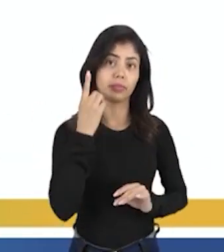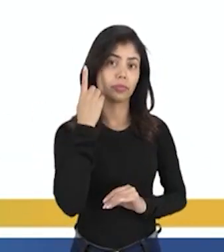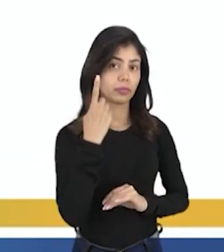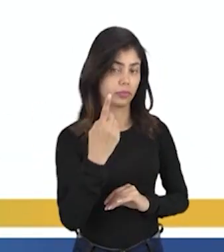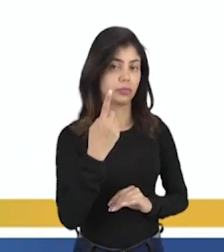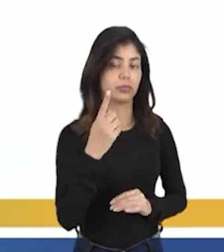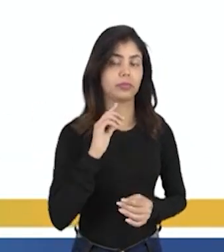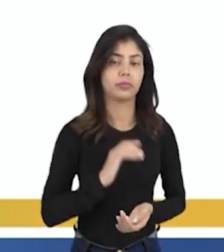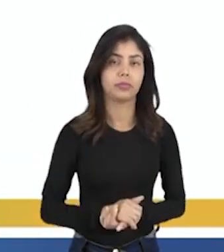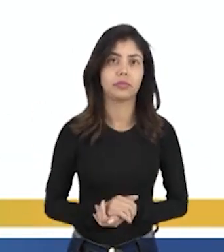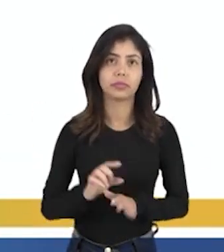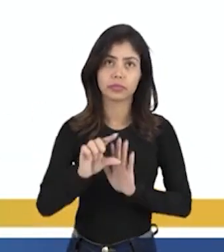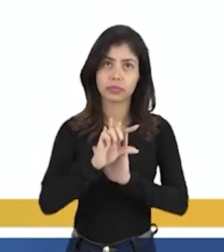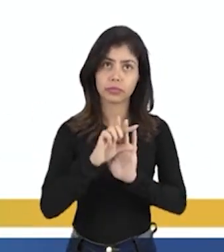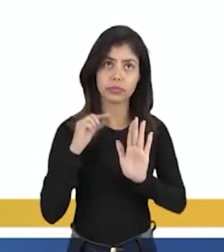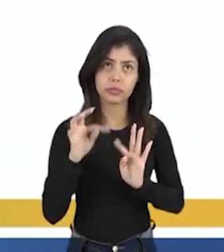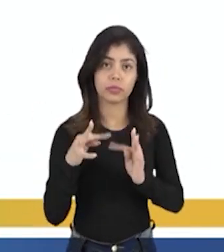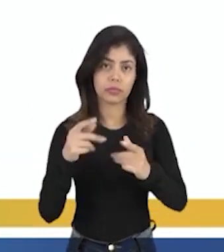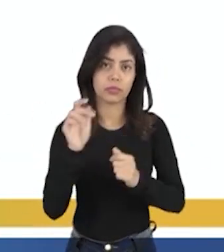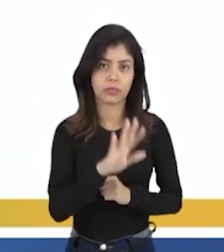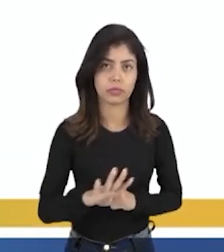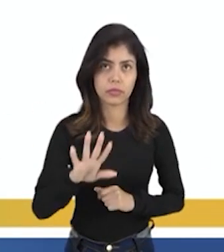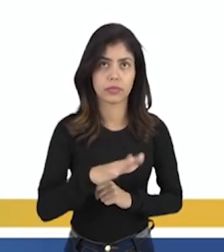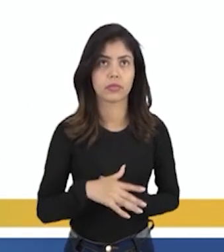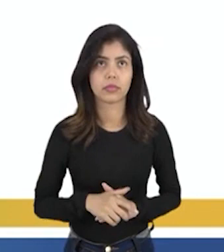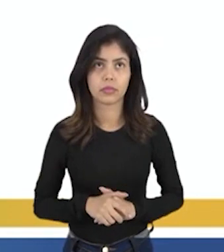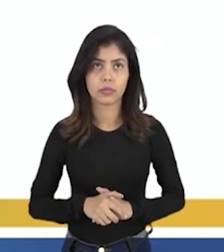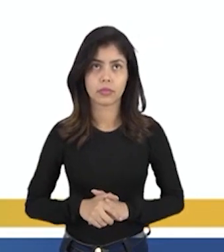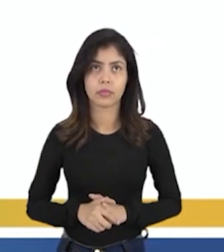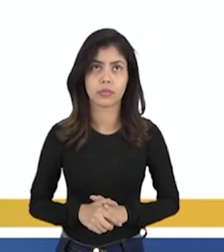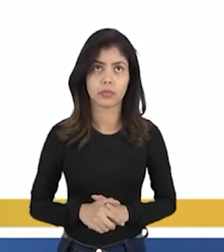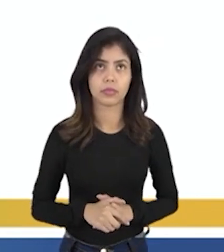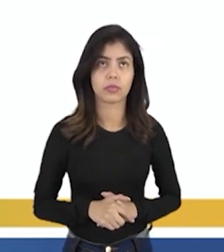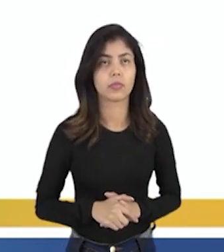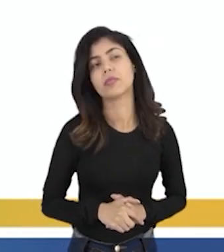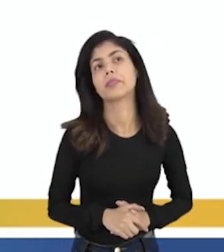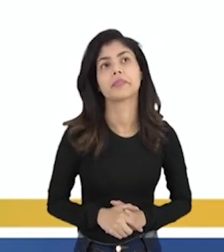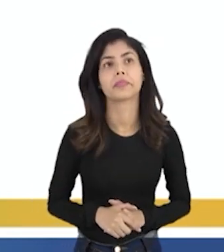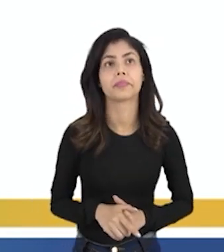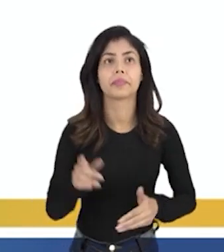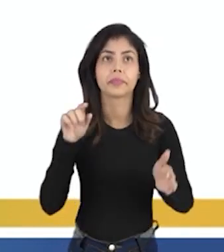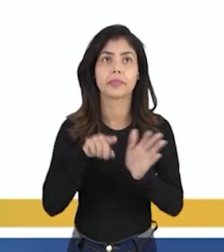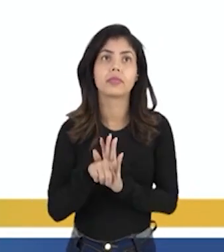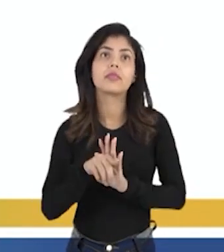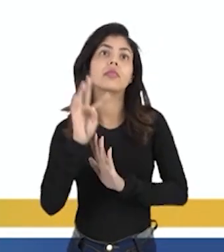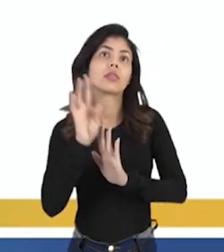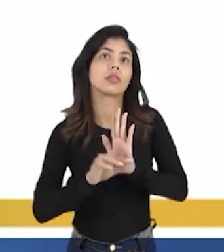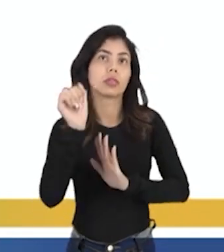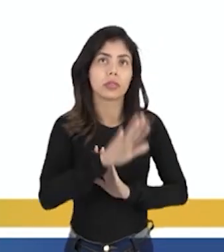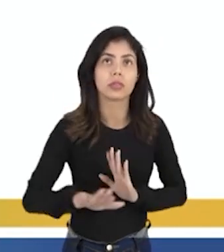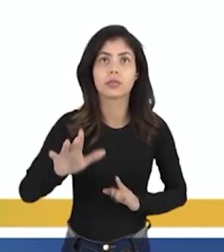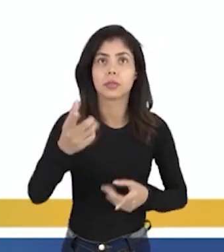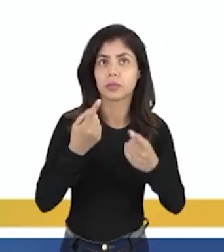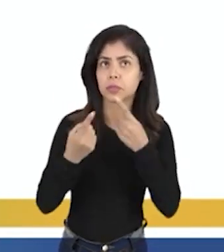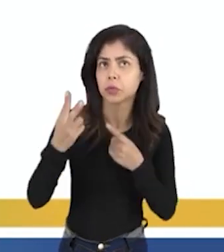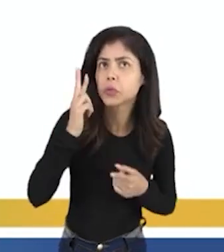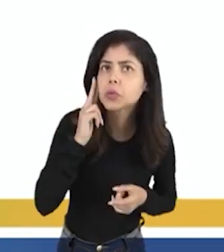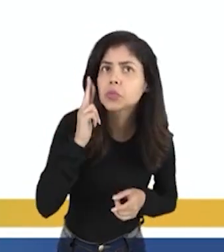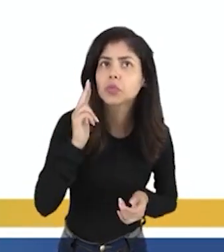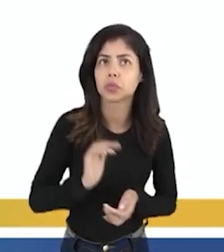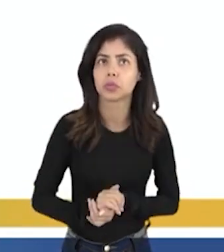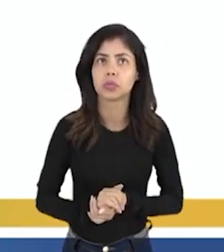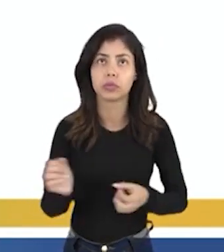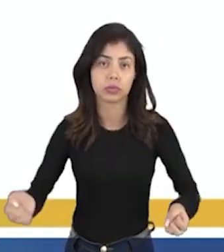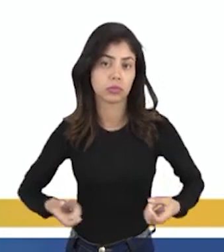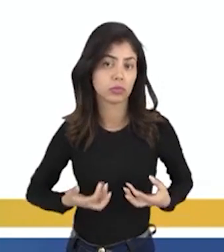um fragmento, não é todo o texto. E aí a pergunta é, nos textos em geral, é